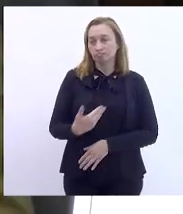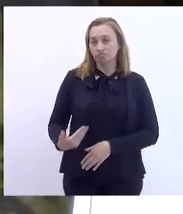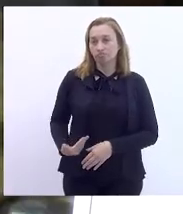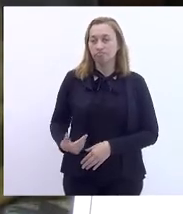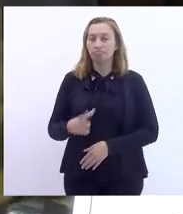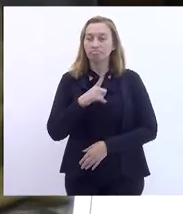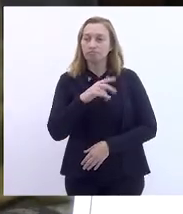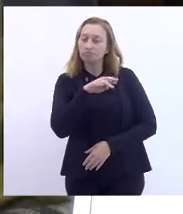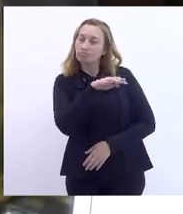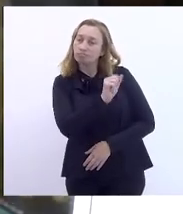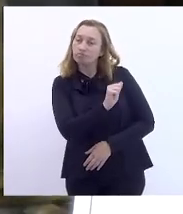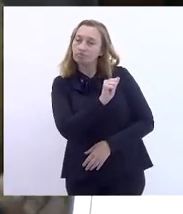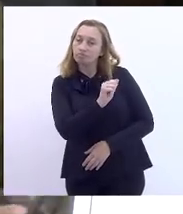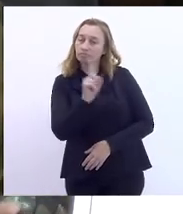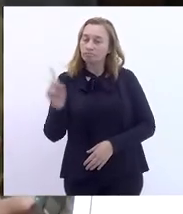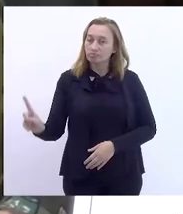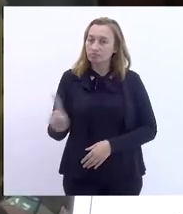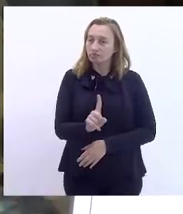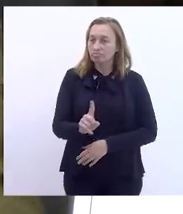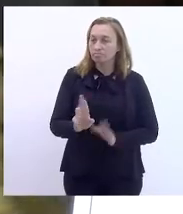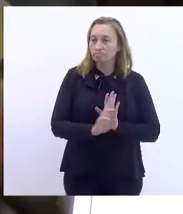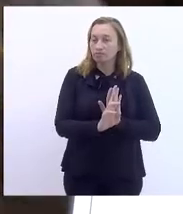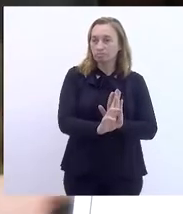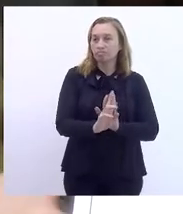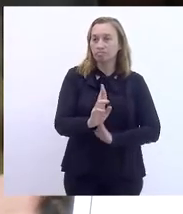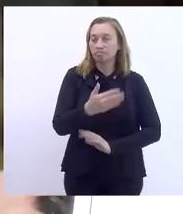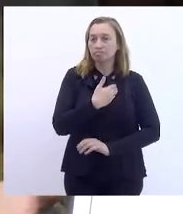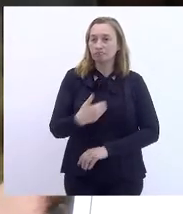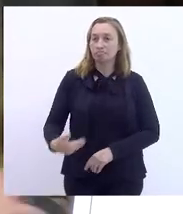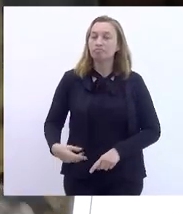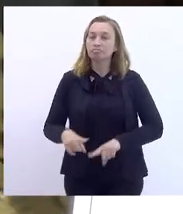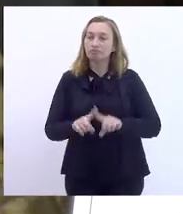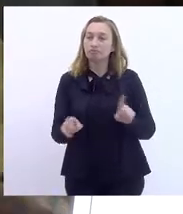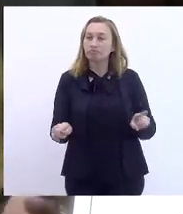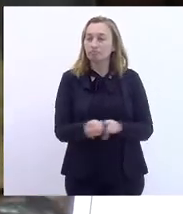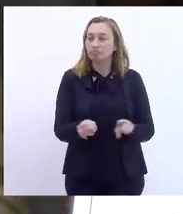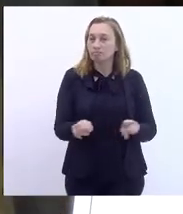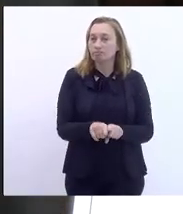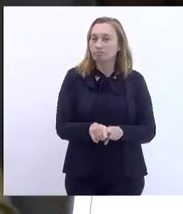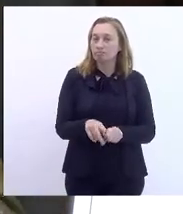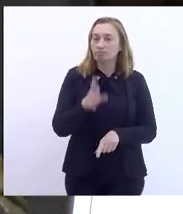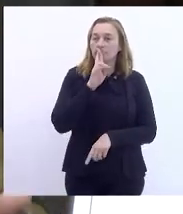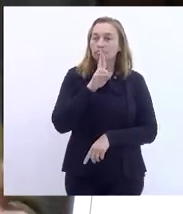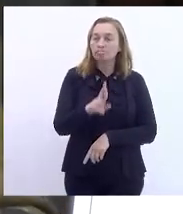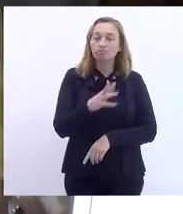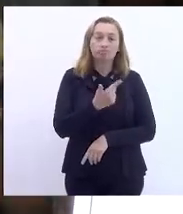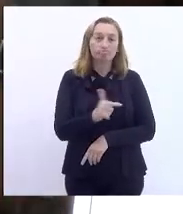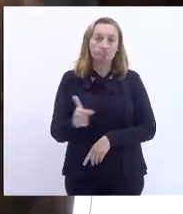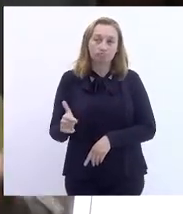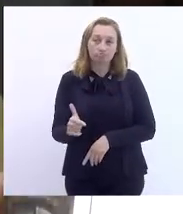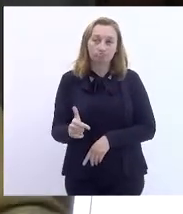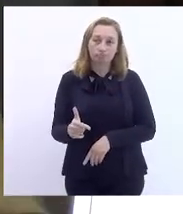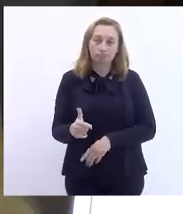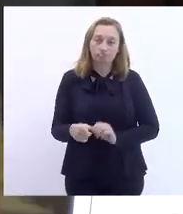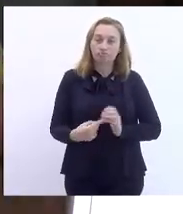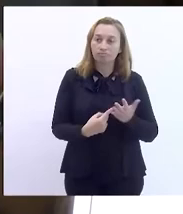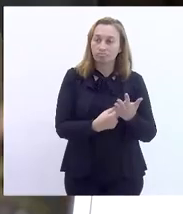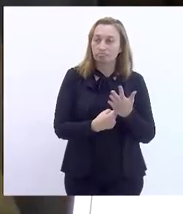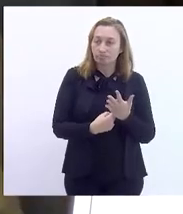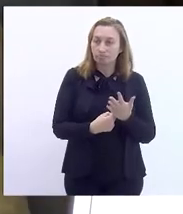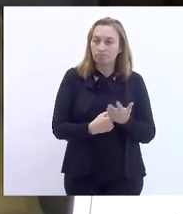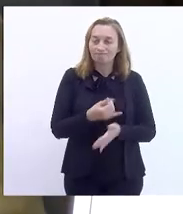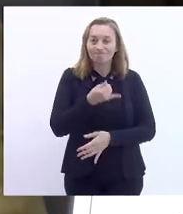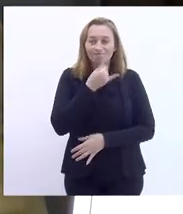temos Alessandra que veio representando o governo mas que também não tem respostas que nos contemplam